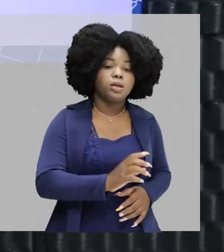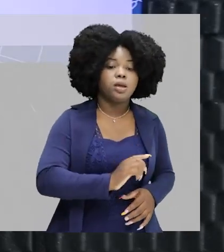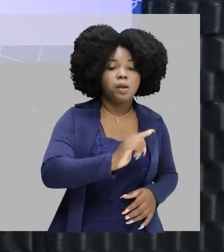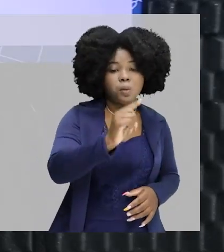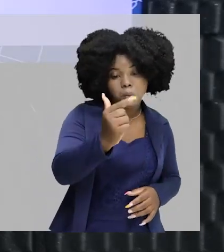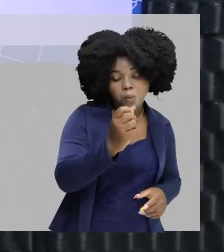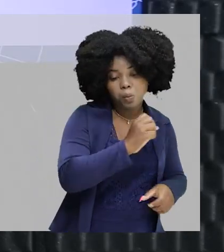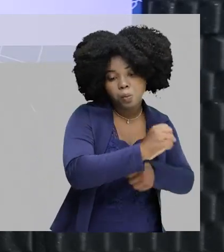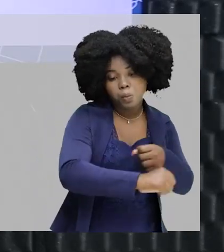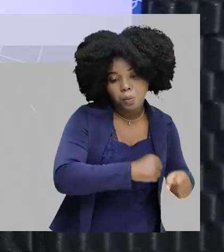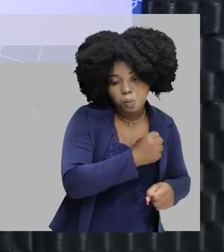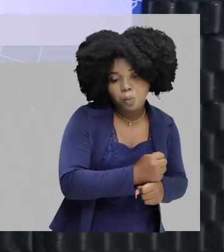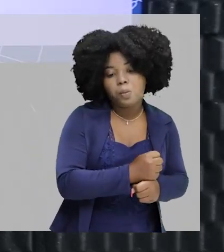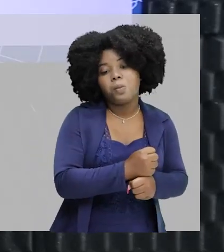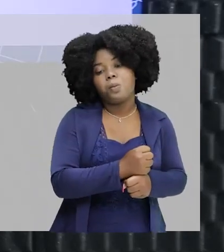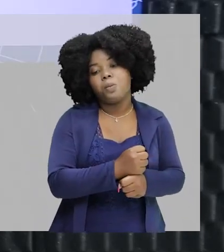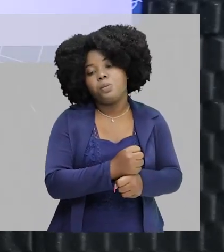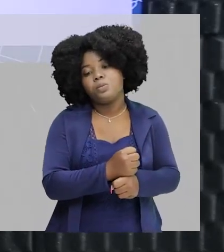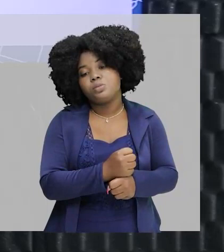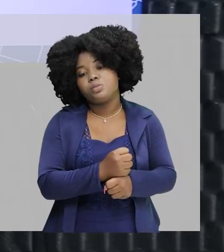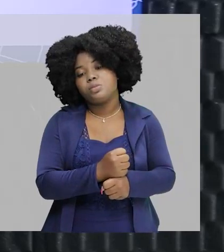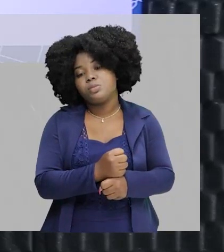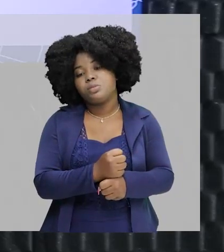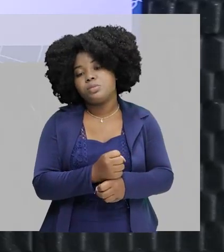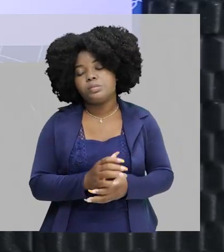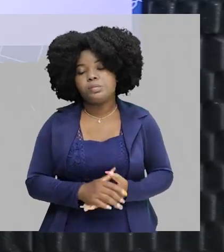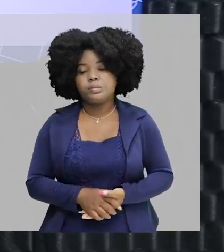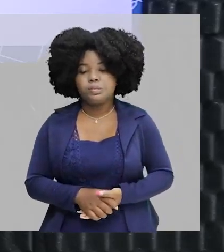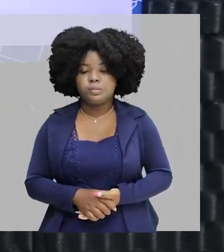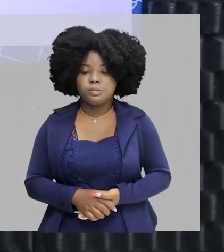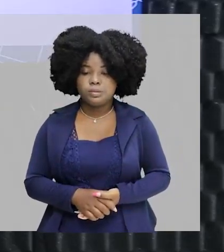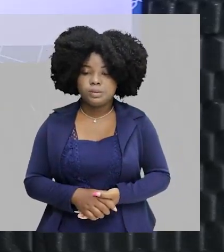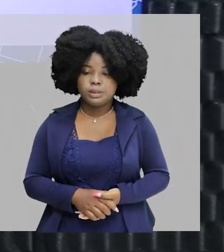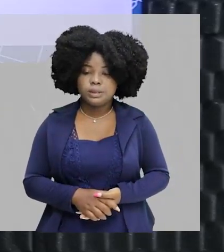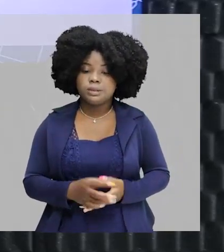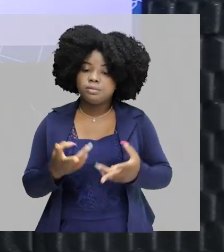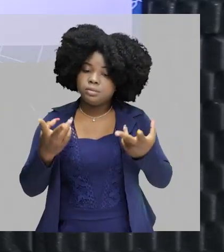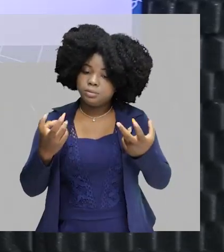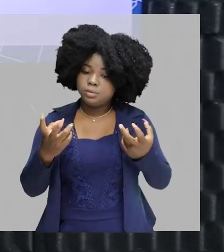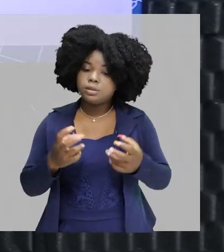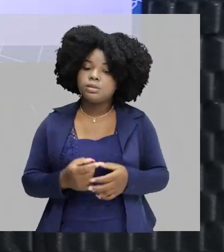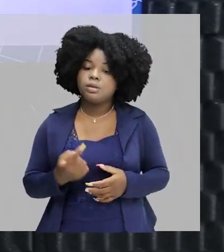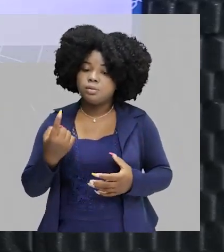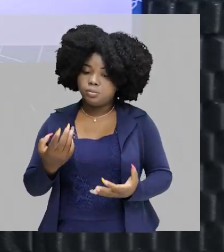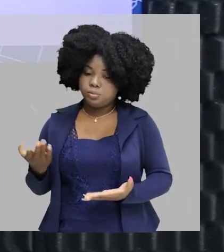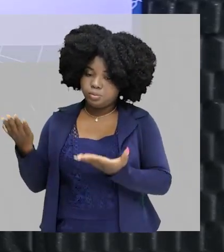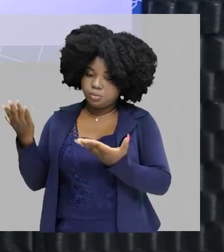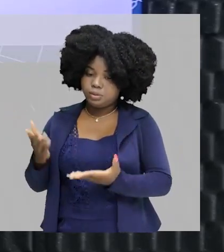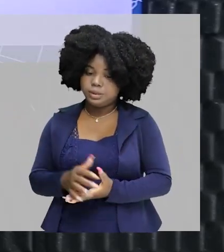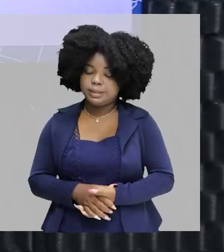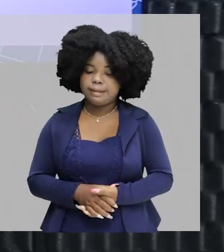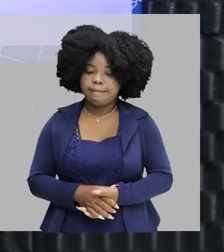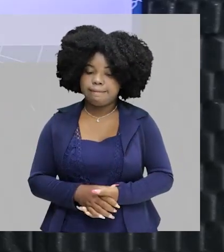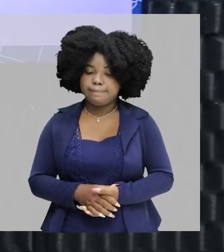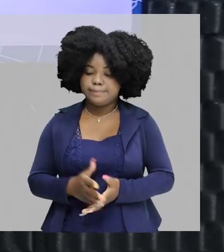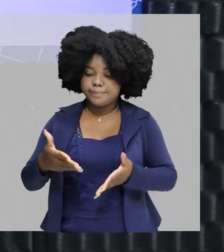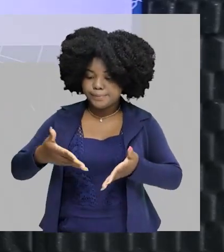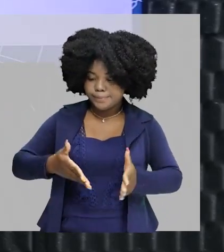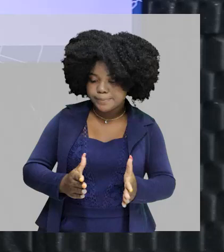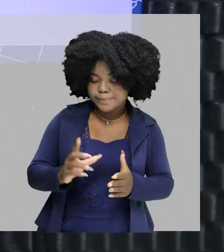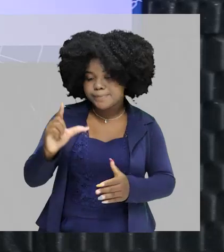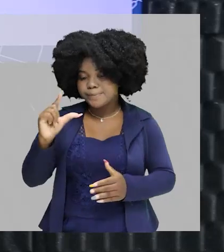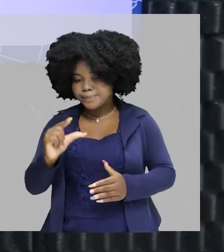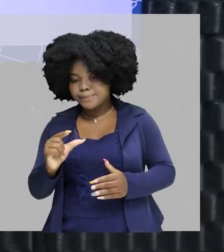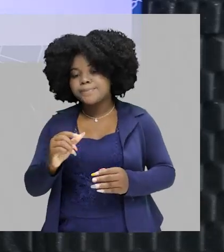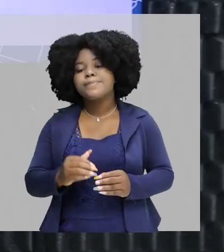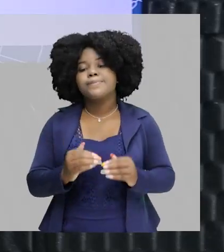seja, a população está crescendo, mas já está crescendo em um ritmo mais lento, tá? E aí a gente percebe claramente uma estagnação ali da taxa de natalidade, que vai